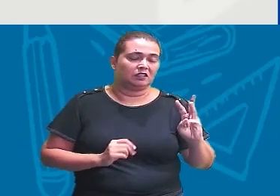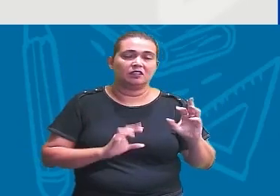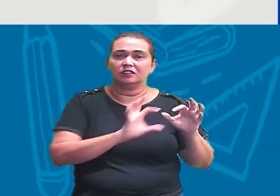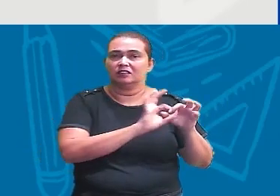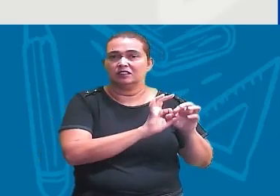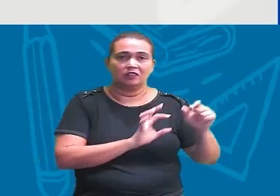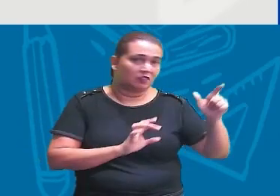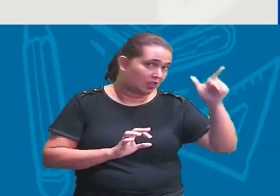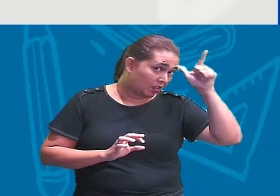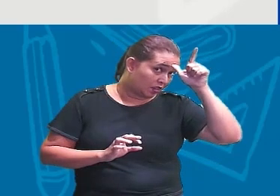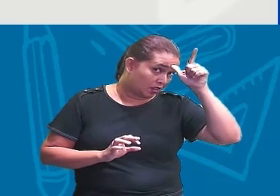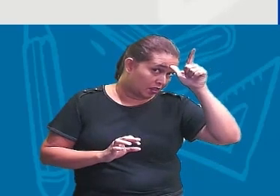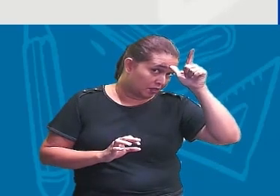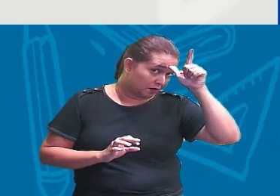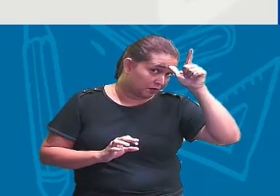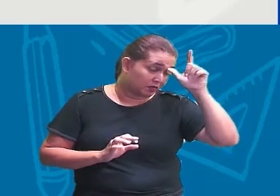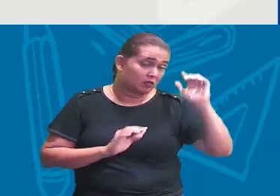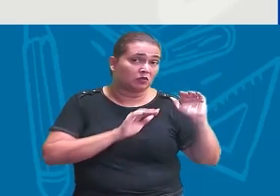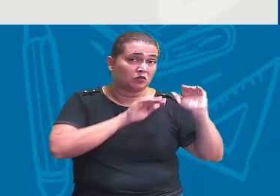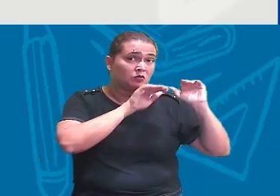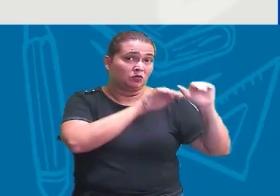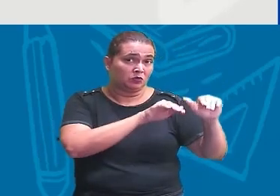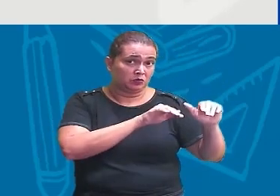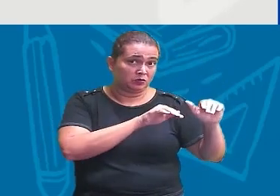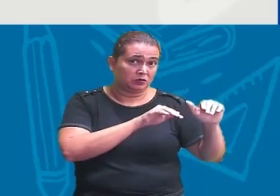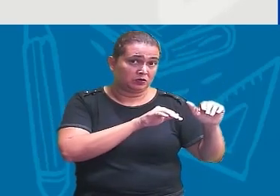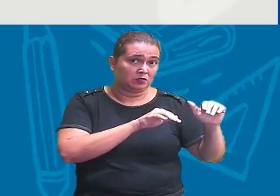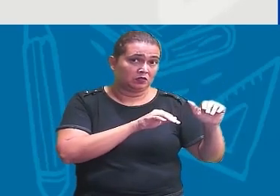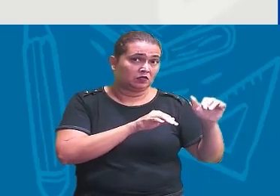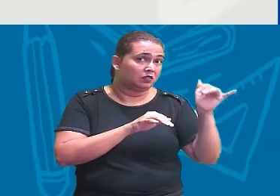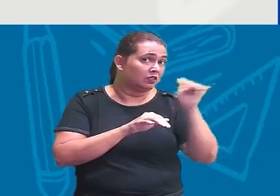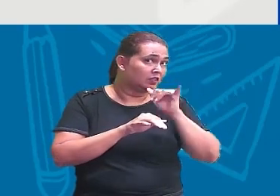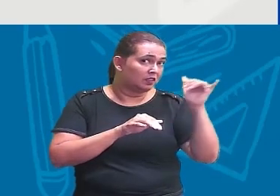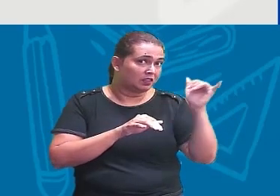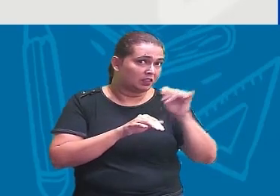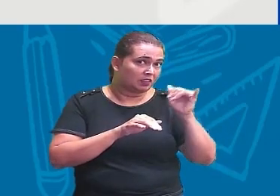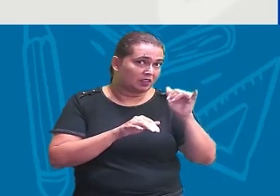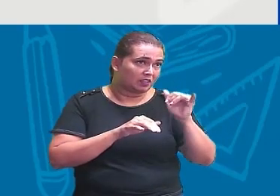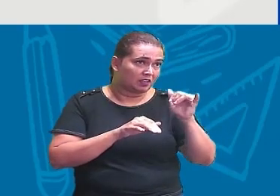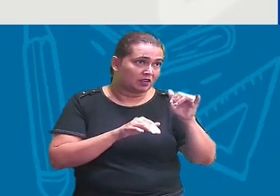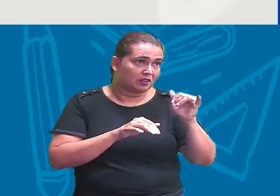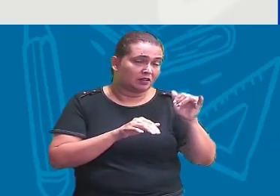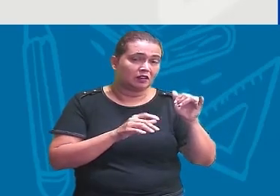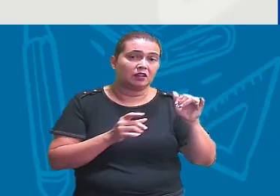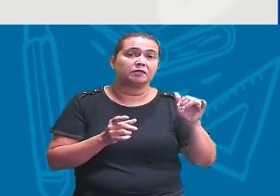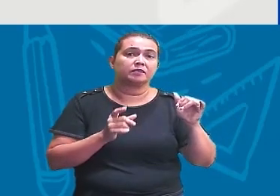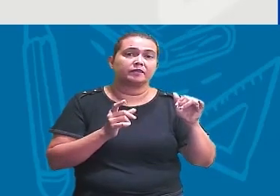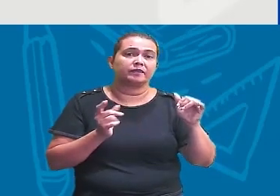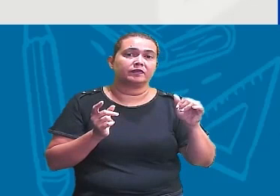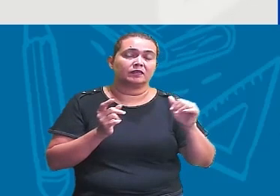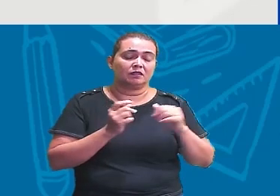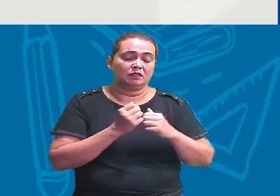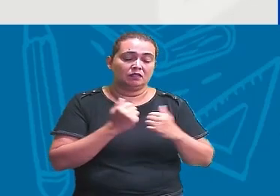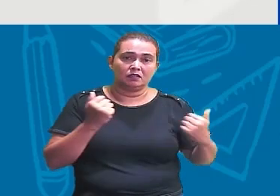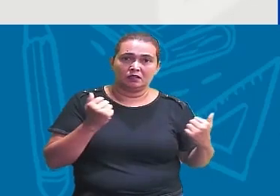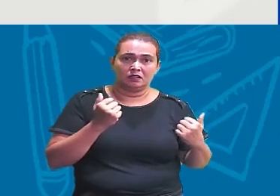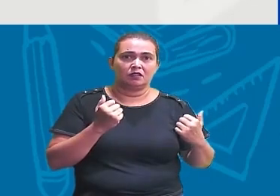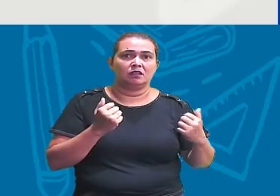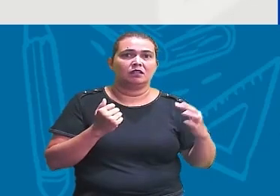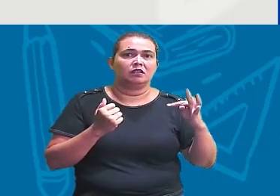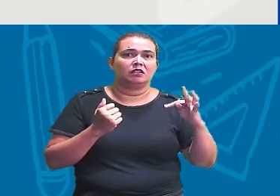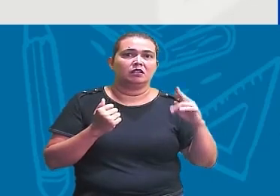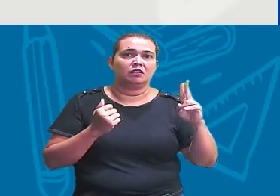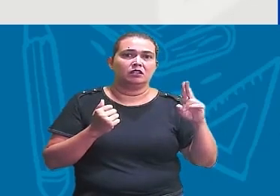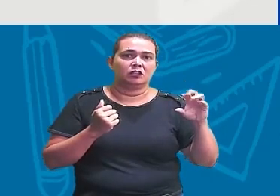pela Alemanha, o Império Austro-Húngaro e a antiga Itália, que tinha saído, o Império Turco-Otomano, vai perder essa